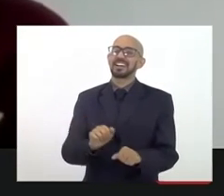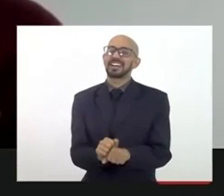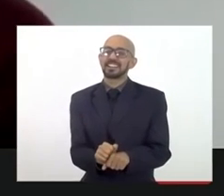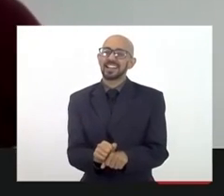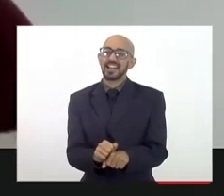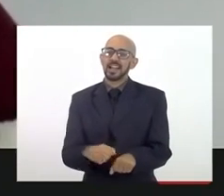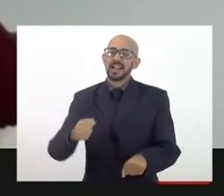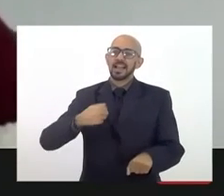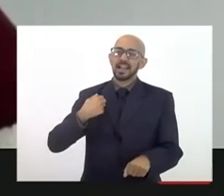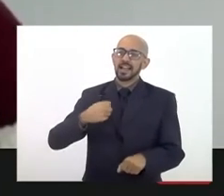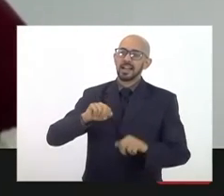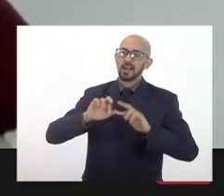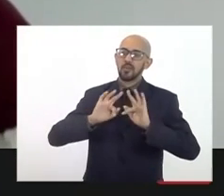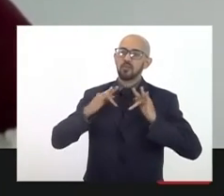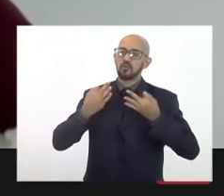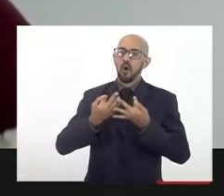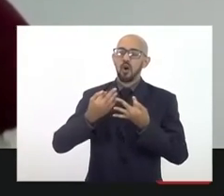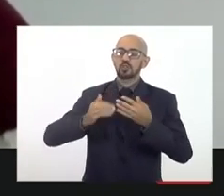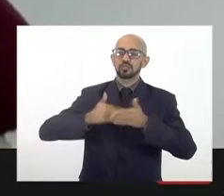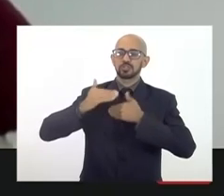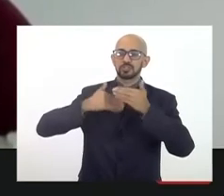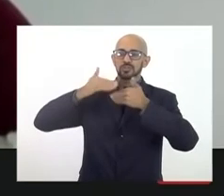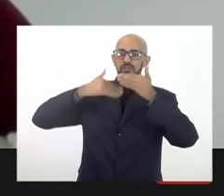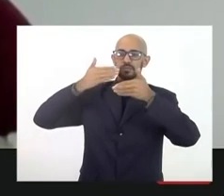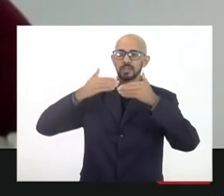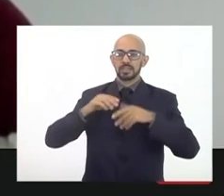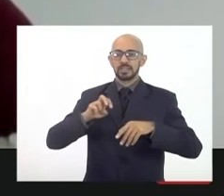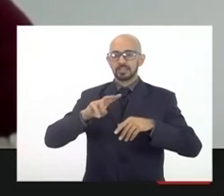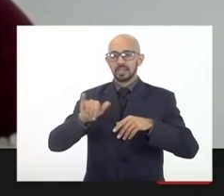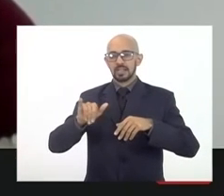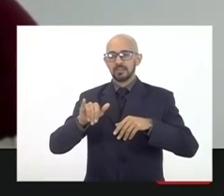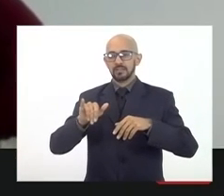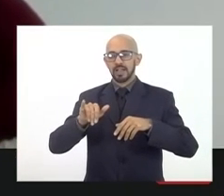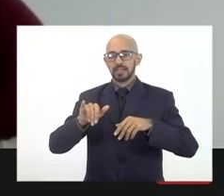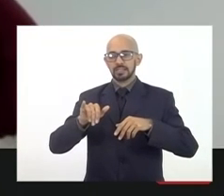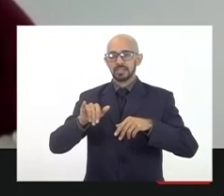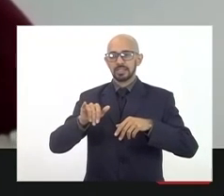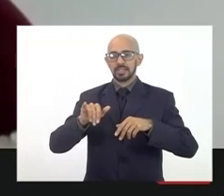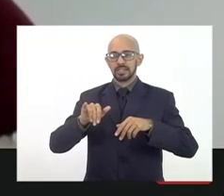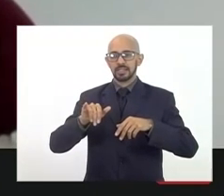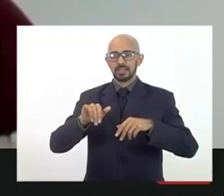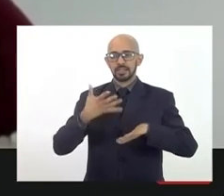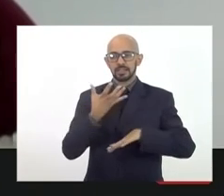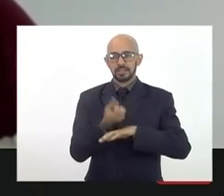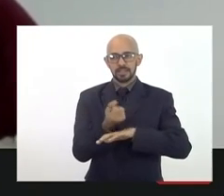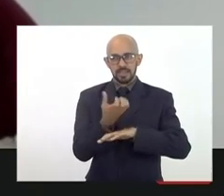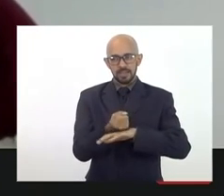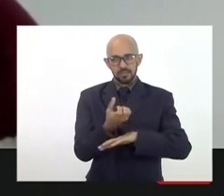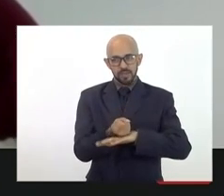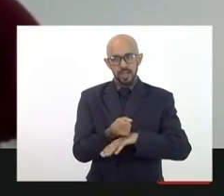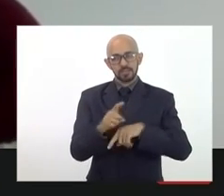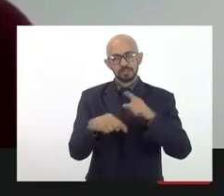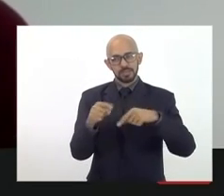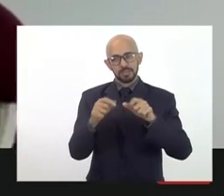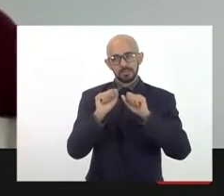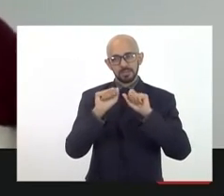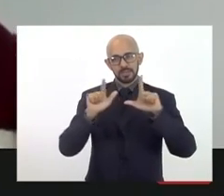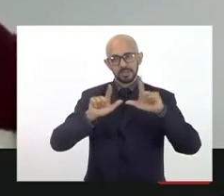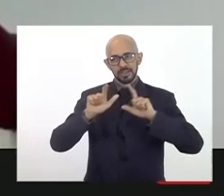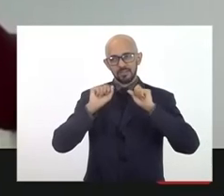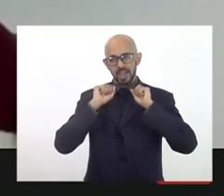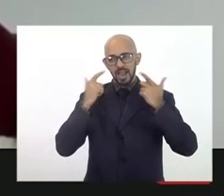Fórum Desenvolvimento, depois essa discussão vai ser... vai passar na programação da TV Alerj.